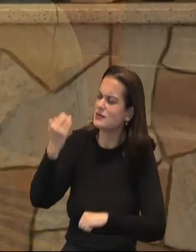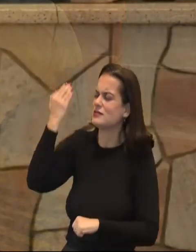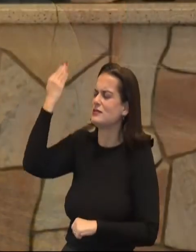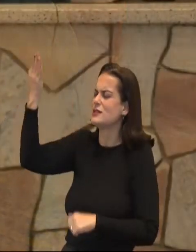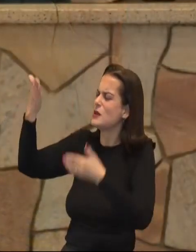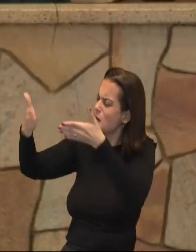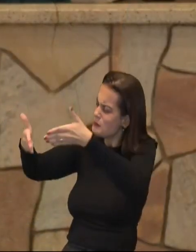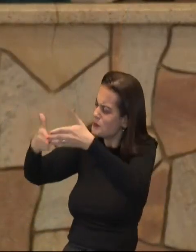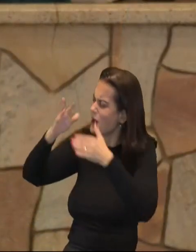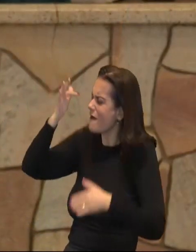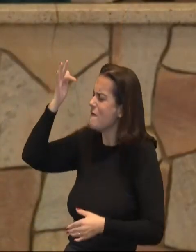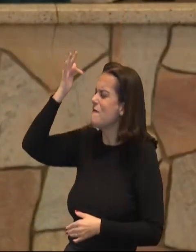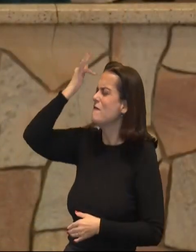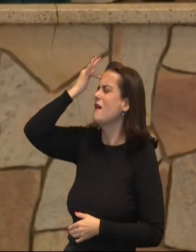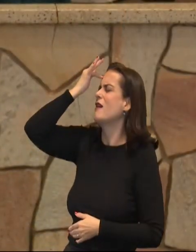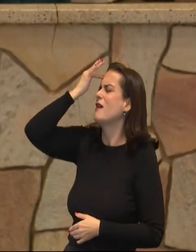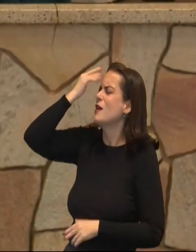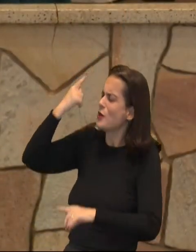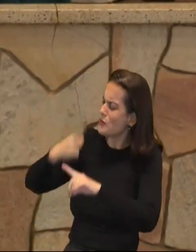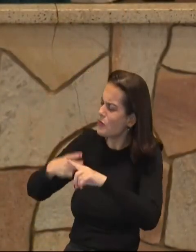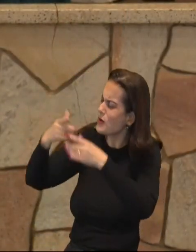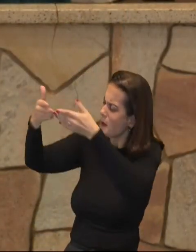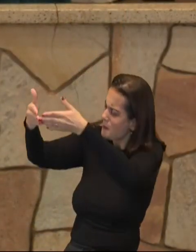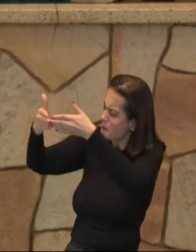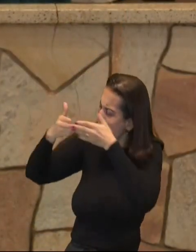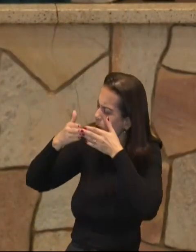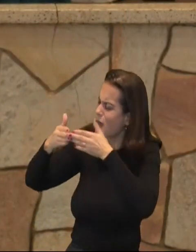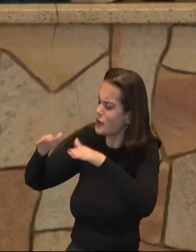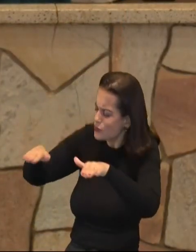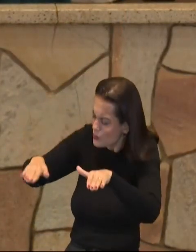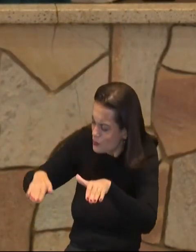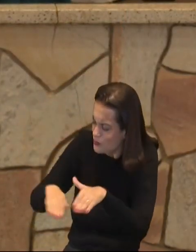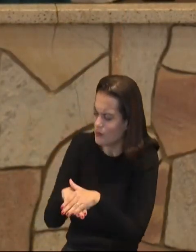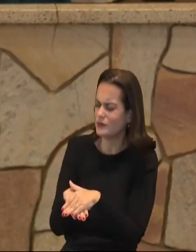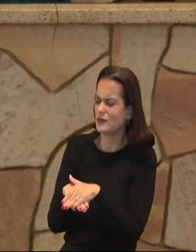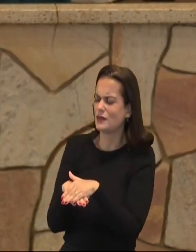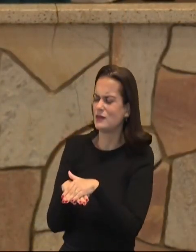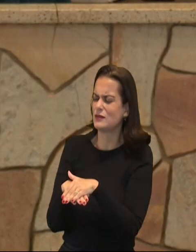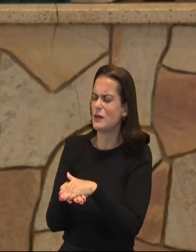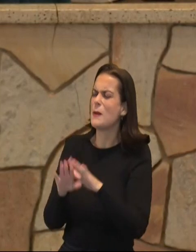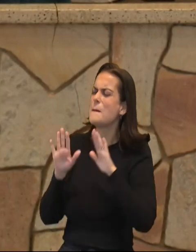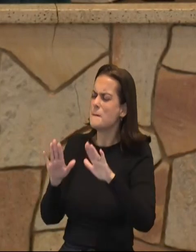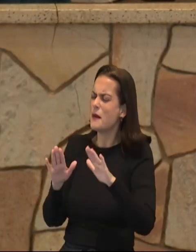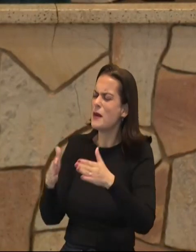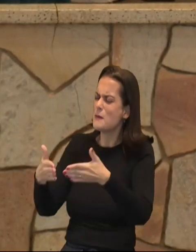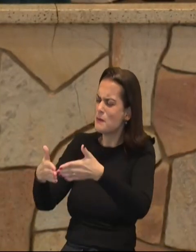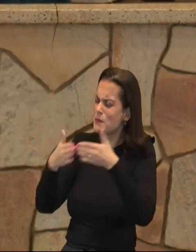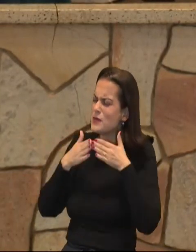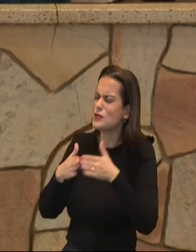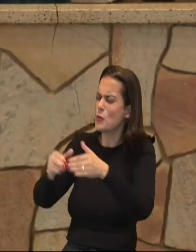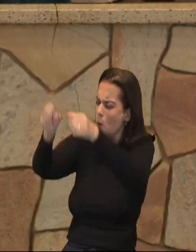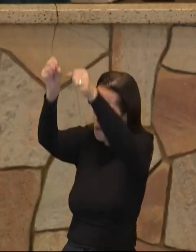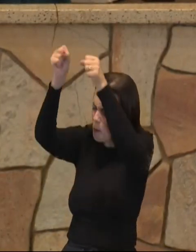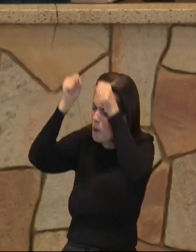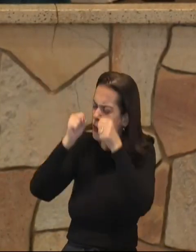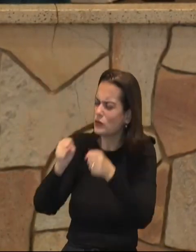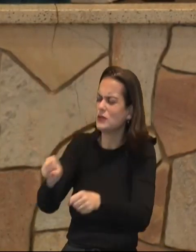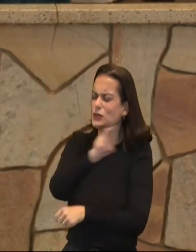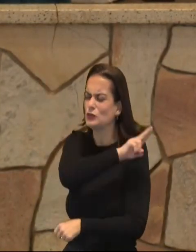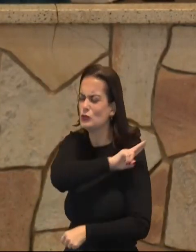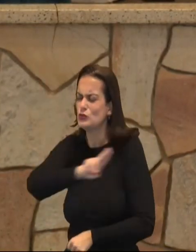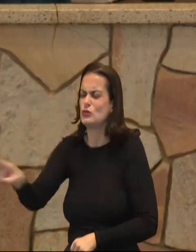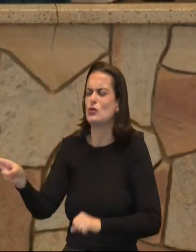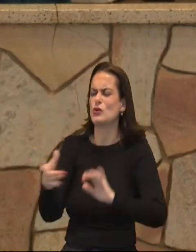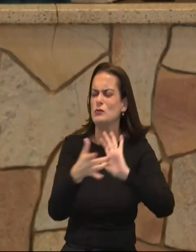Te pedimos com fé, porque Te pedimos com humildade, Senhor, mas Te pedimos na autoridade e no poder